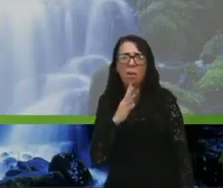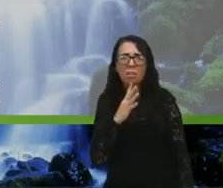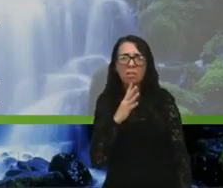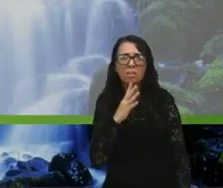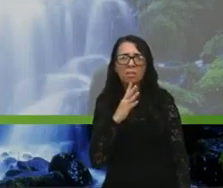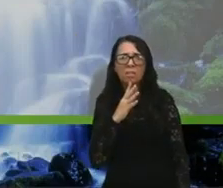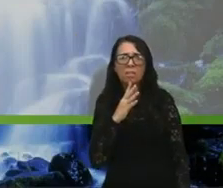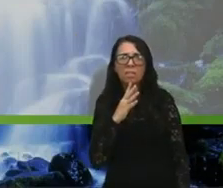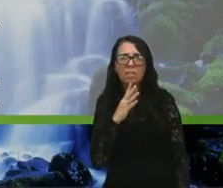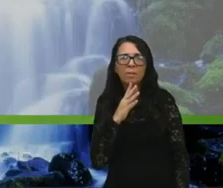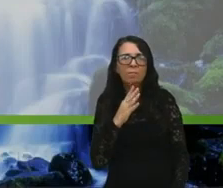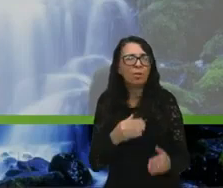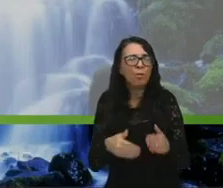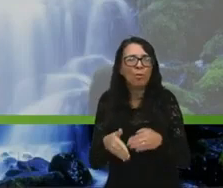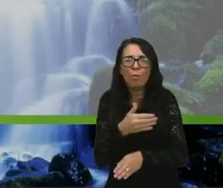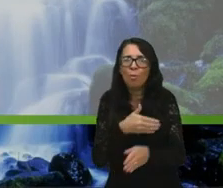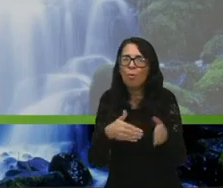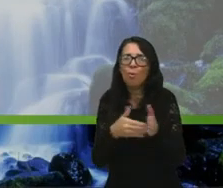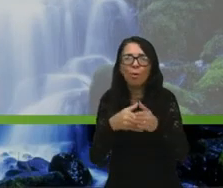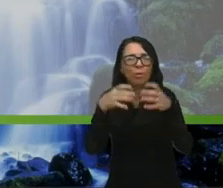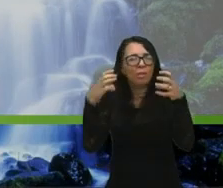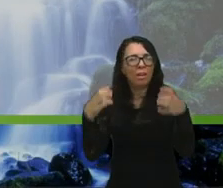sabe.